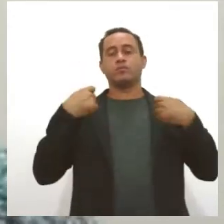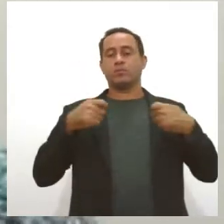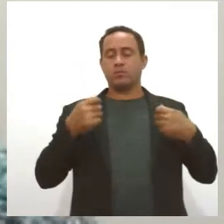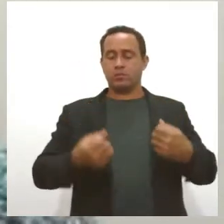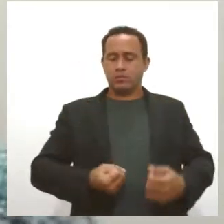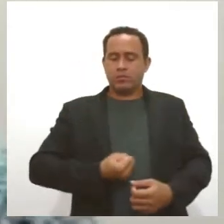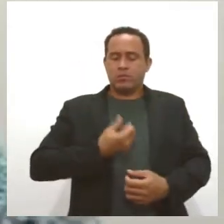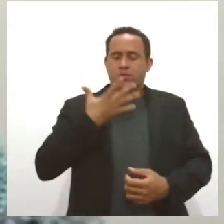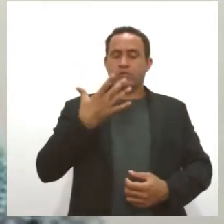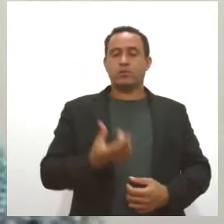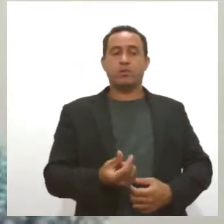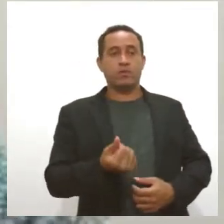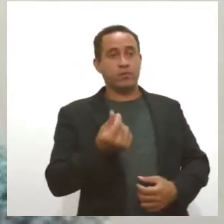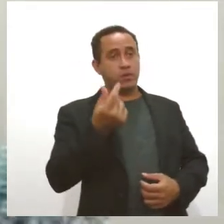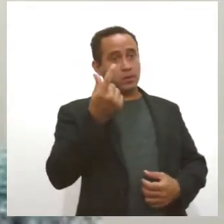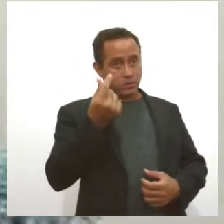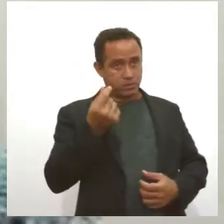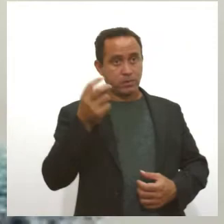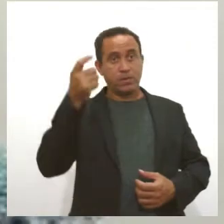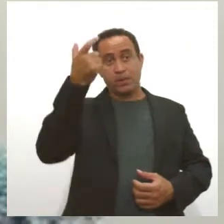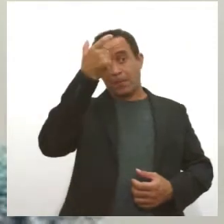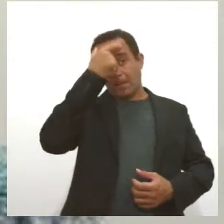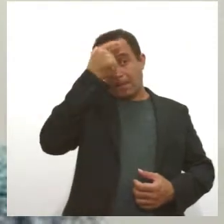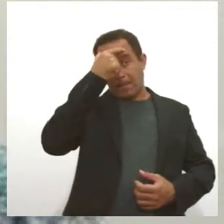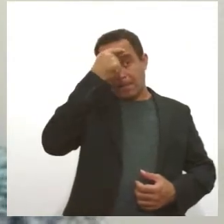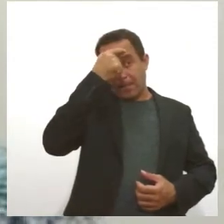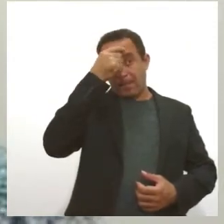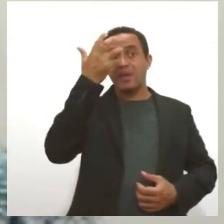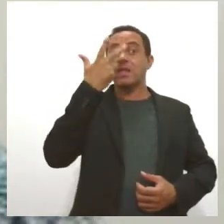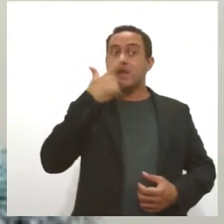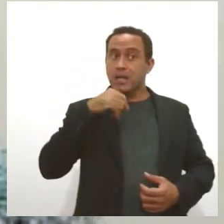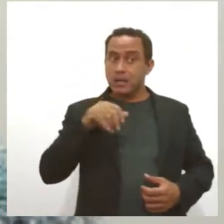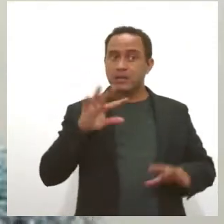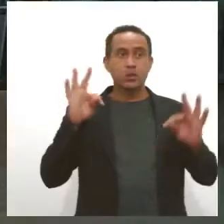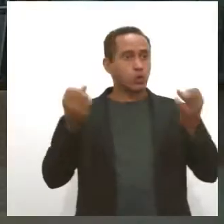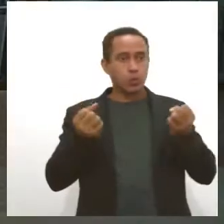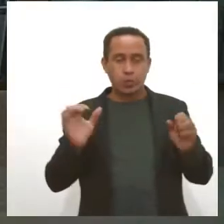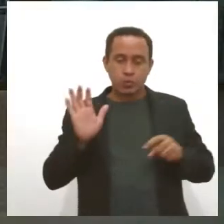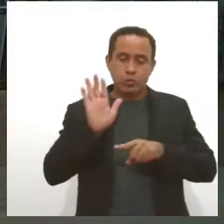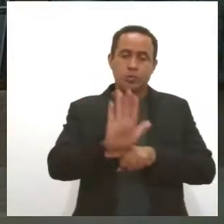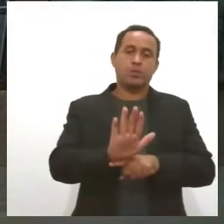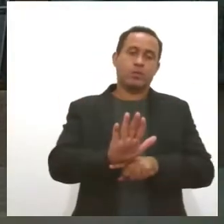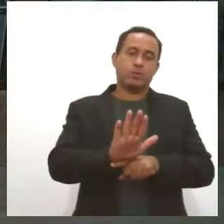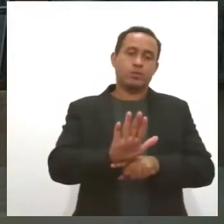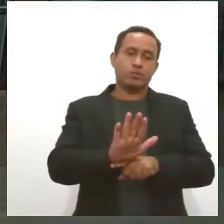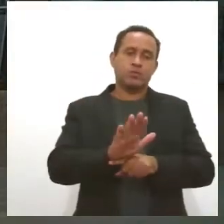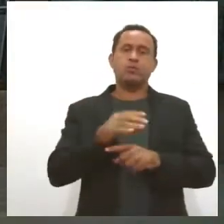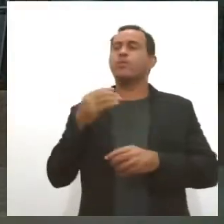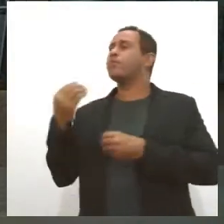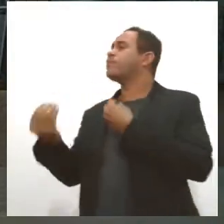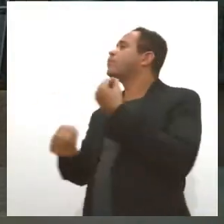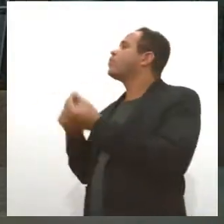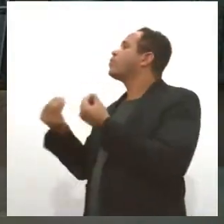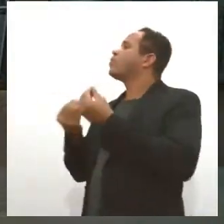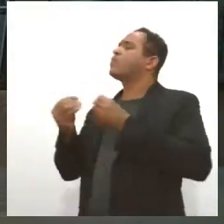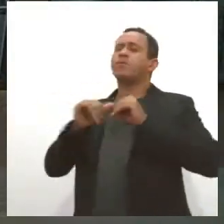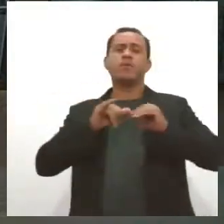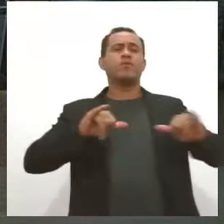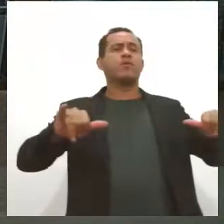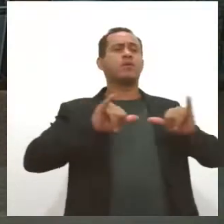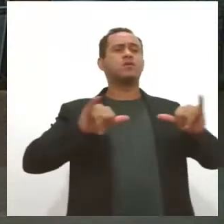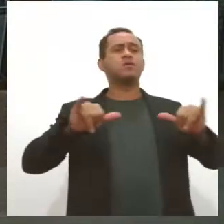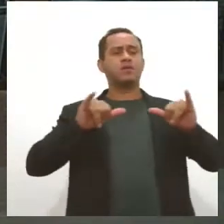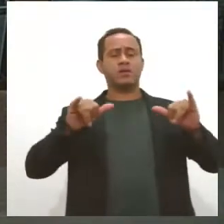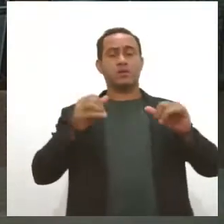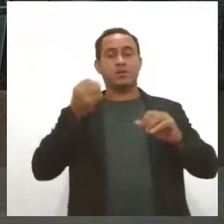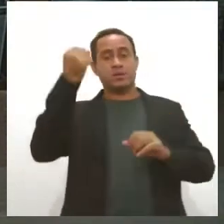emocional, educação psíquica, então sempre em prol dessa criança. Como vai funcionar essa campanha no caso, já que Sergipe